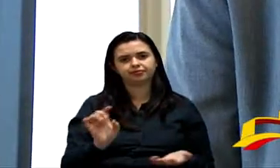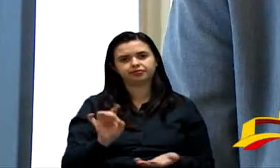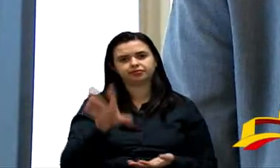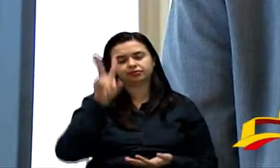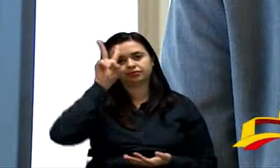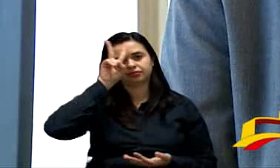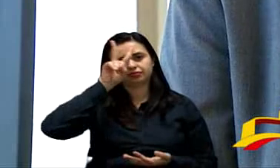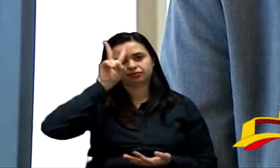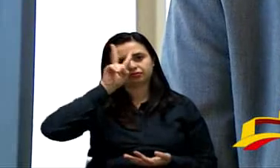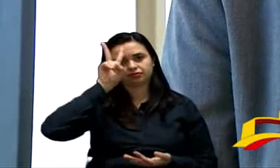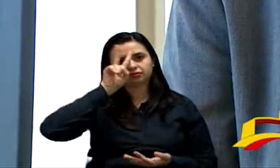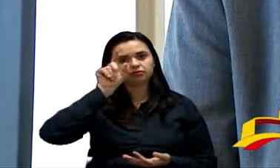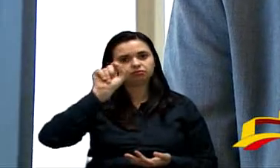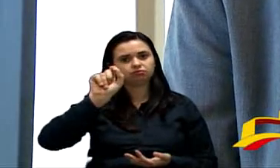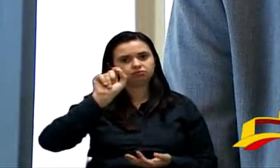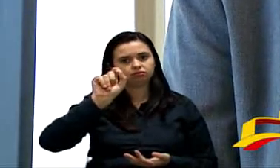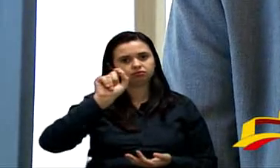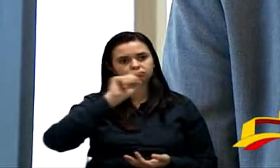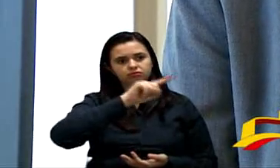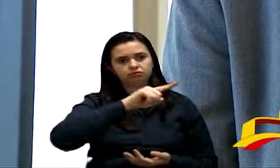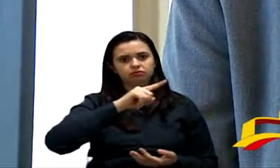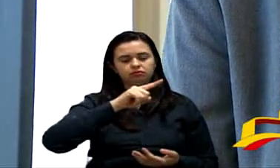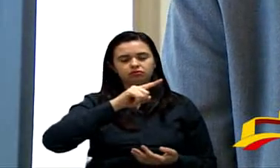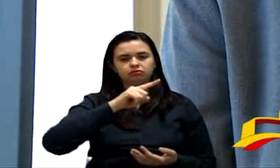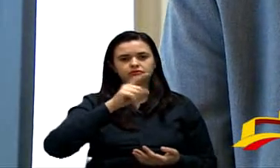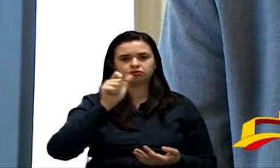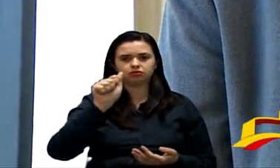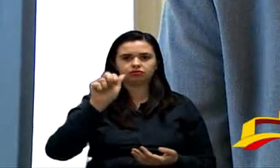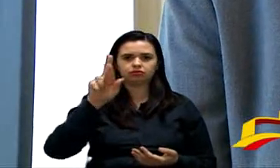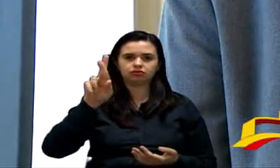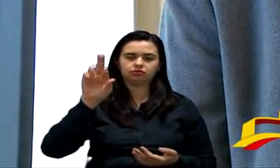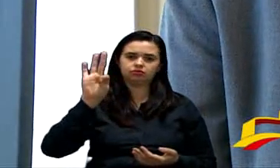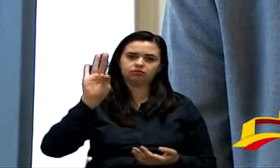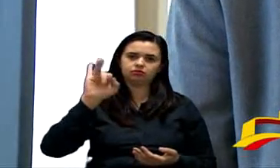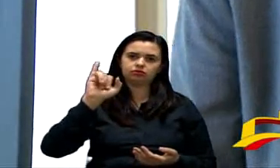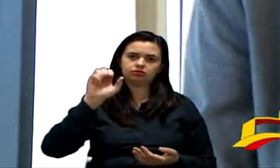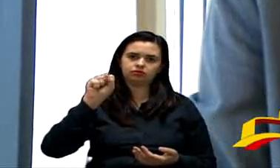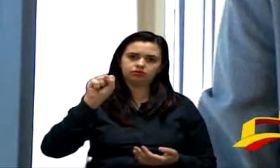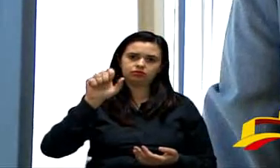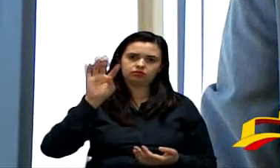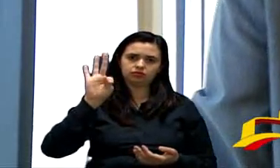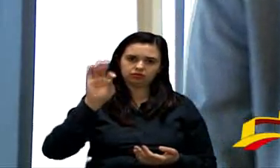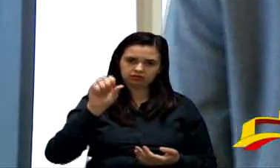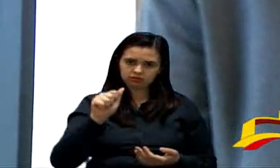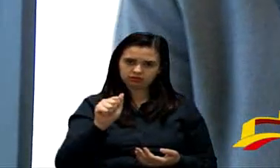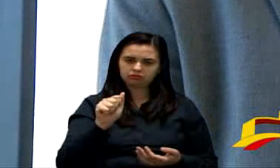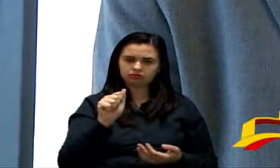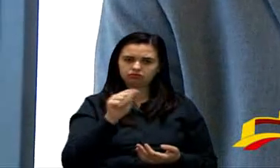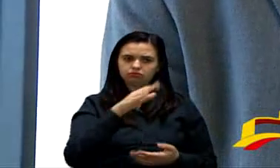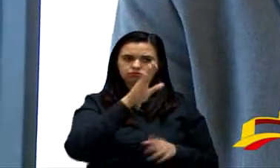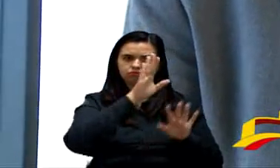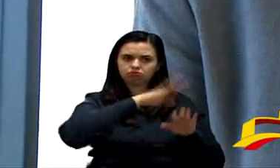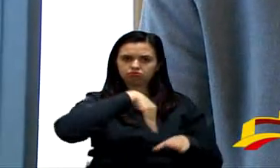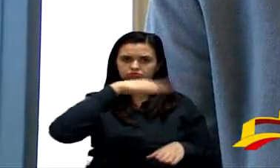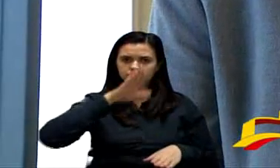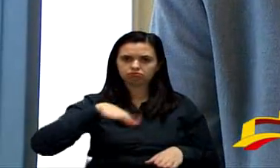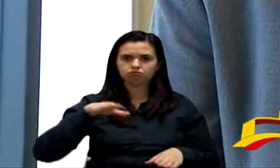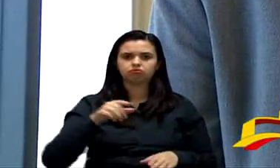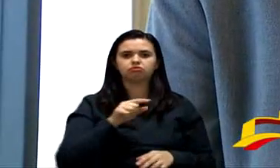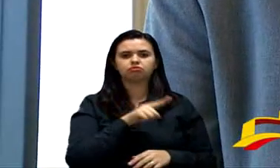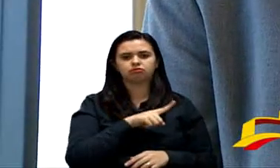lembrar que esse artista plástico era conhecidíssimo internacionalmente, né?